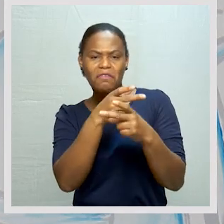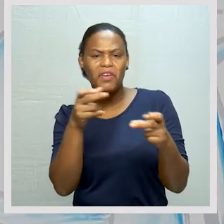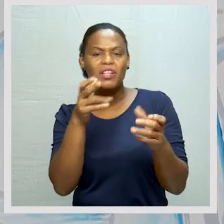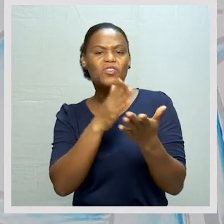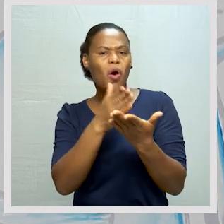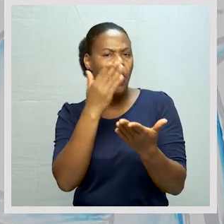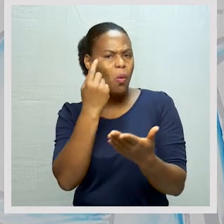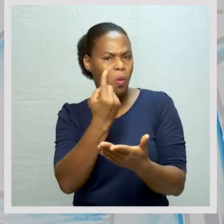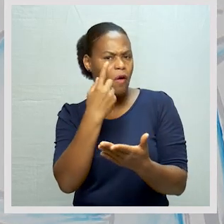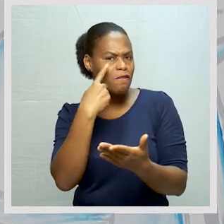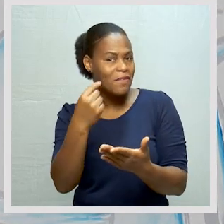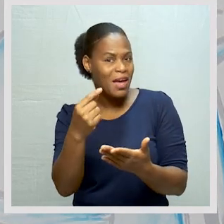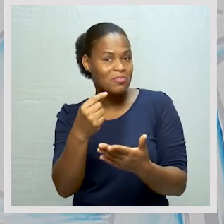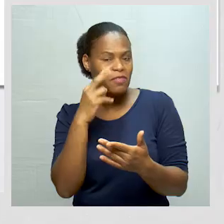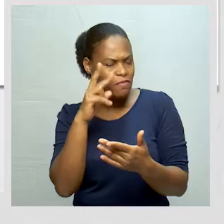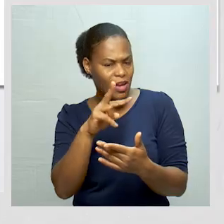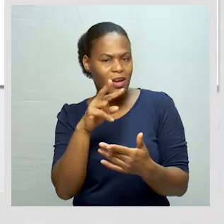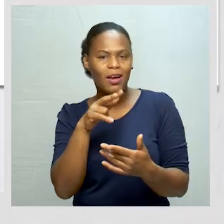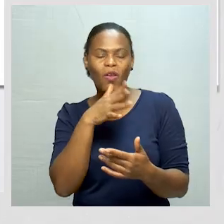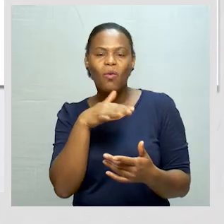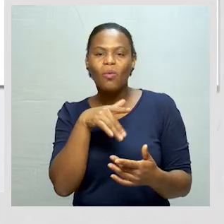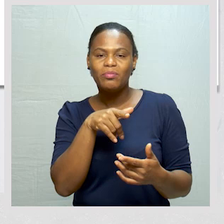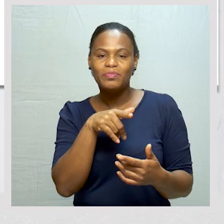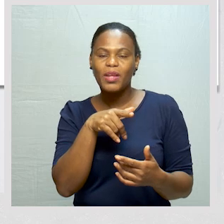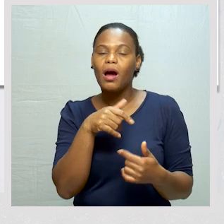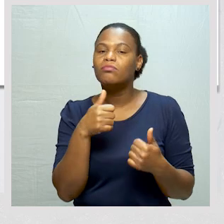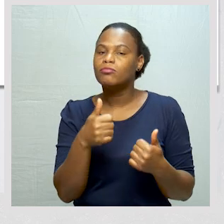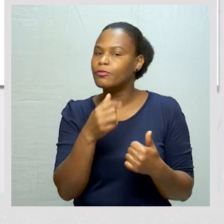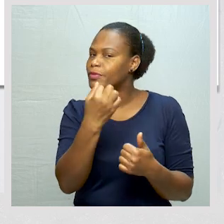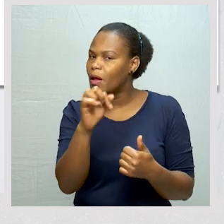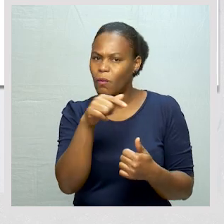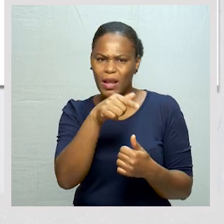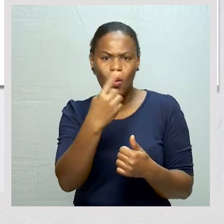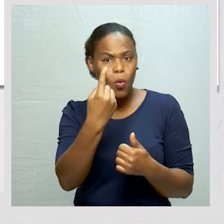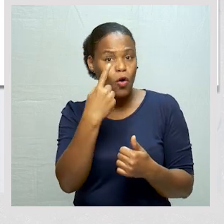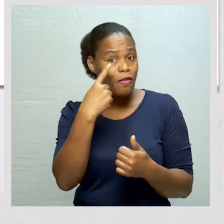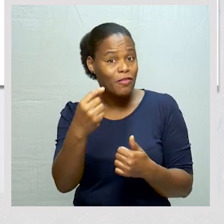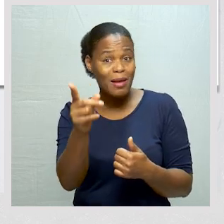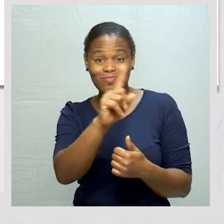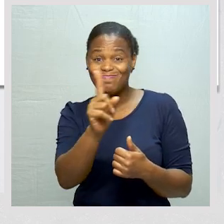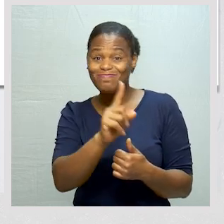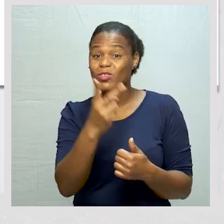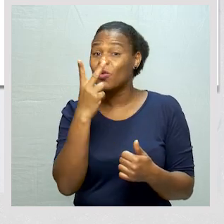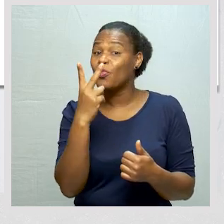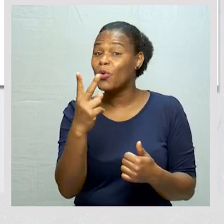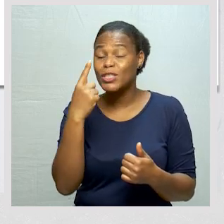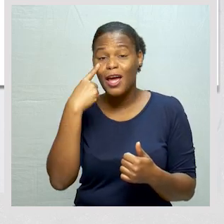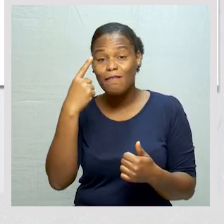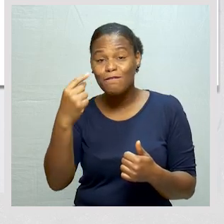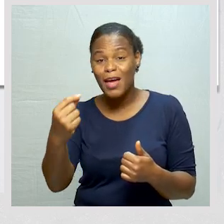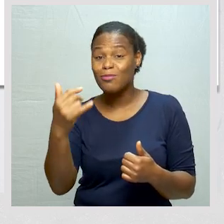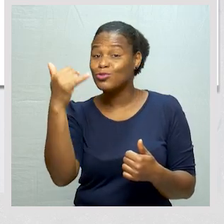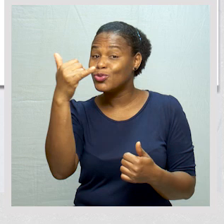Na primeira, temos apenas um verbo. Vamos lá. Isso mesmo, não temos dois verbos